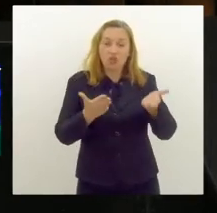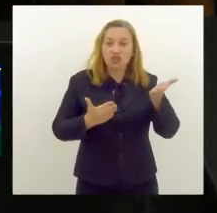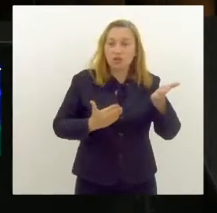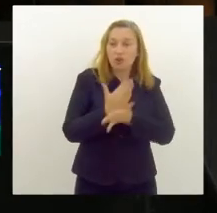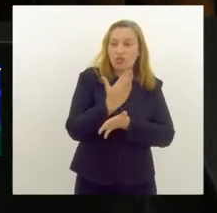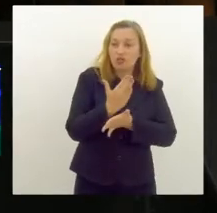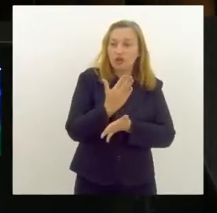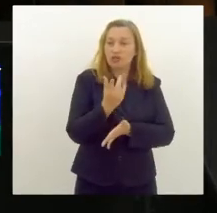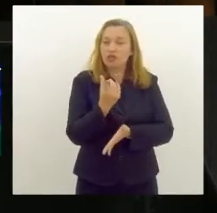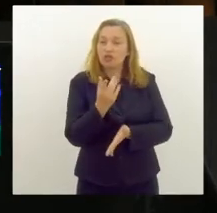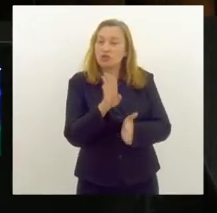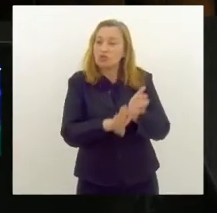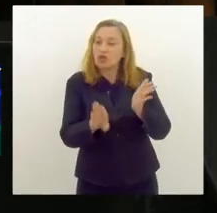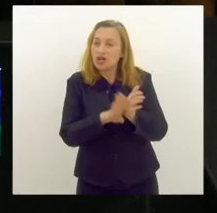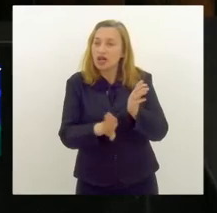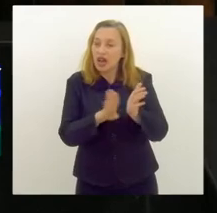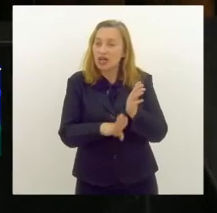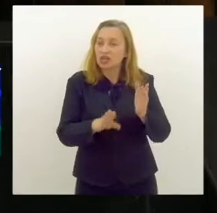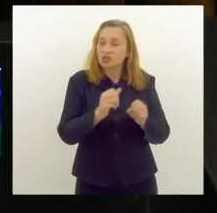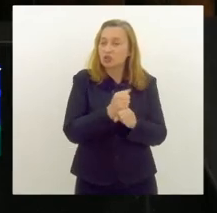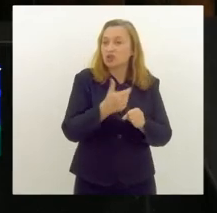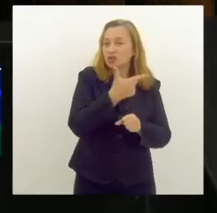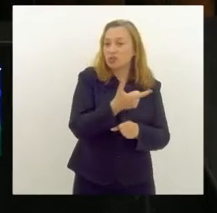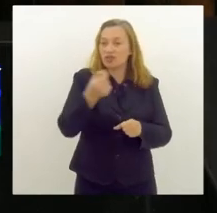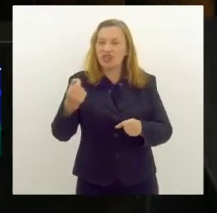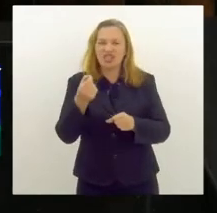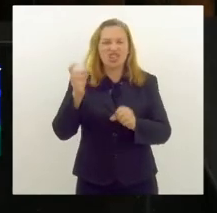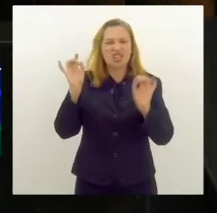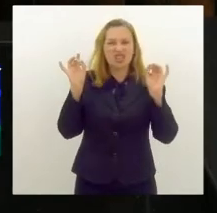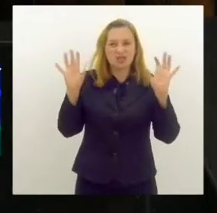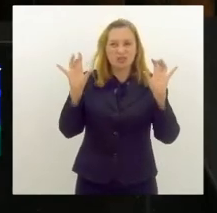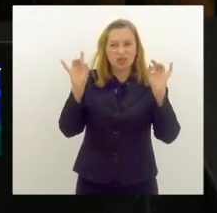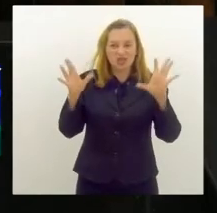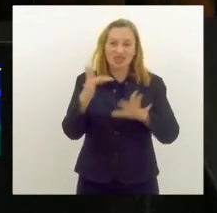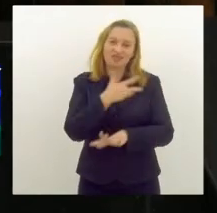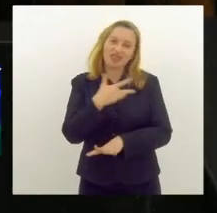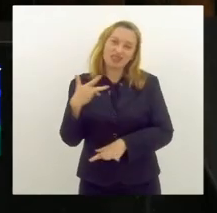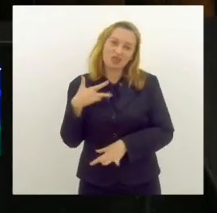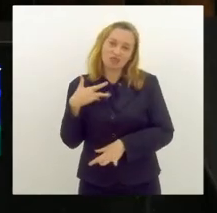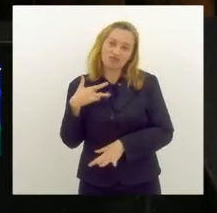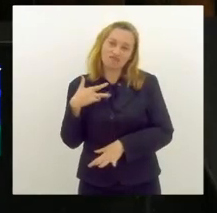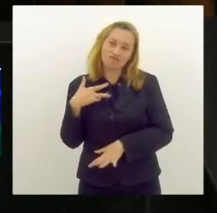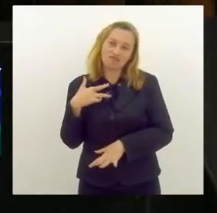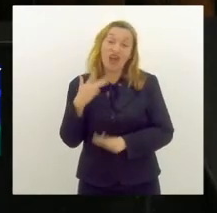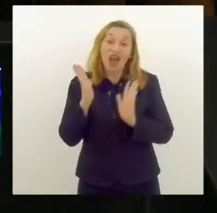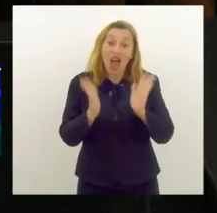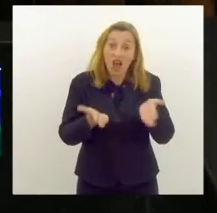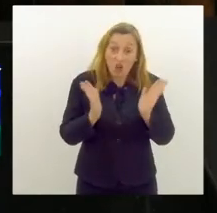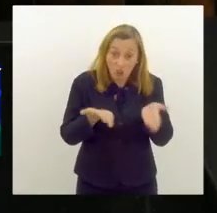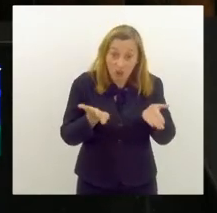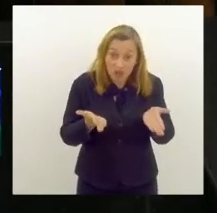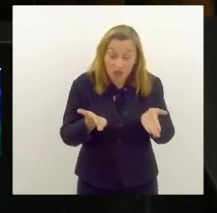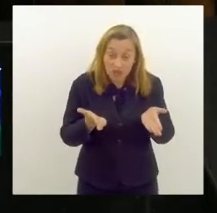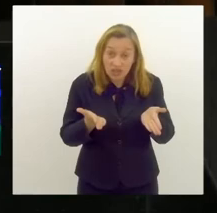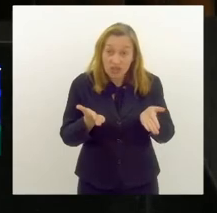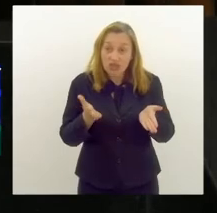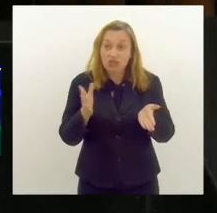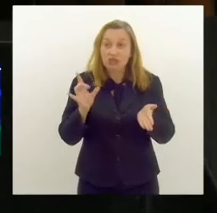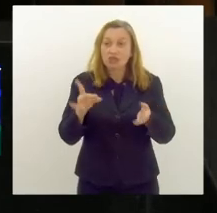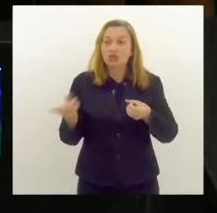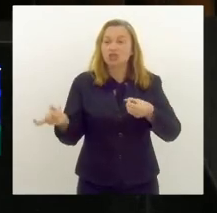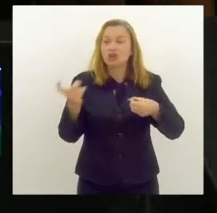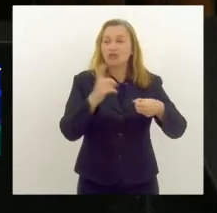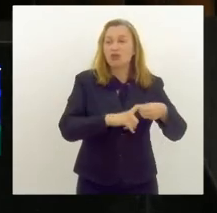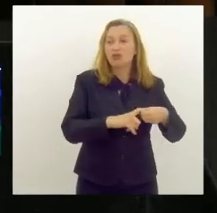em 2020, especialmente da saúde. Agora é só devolver